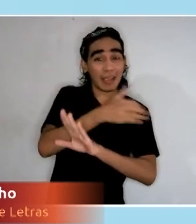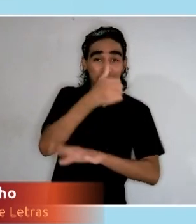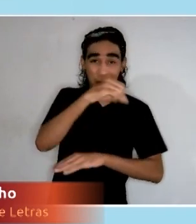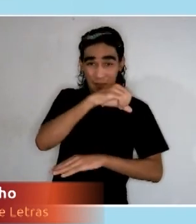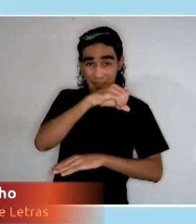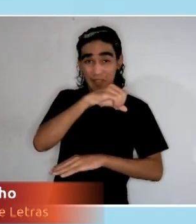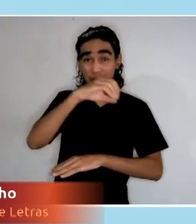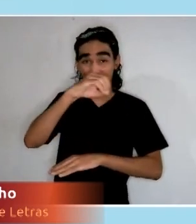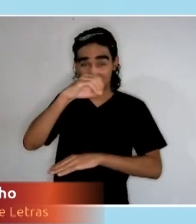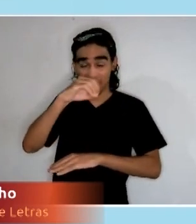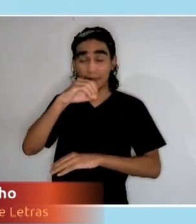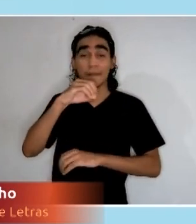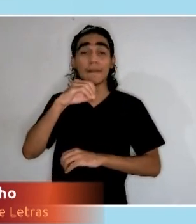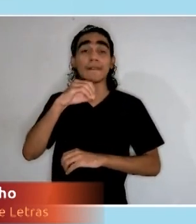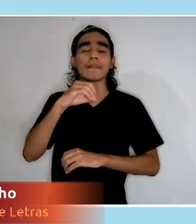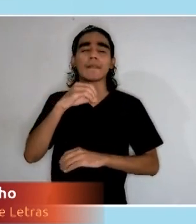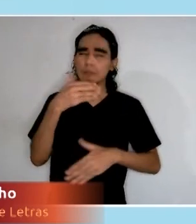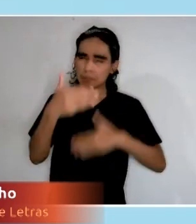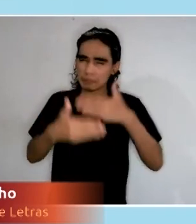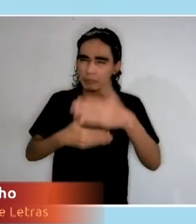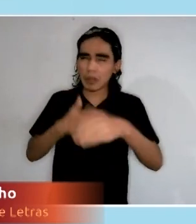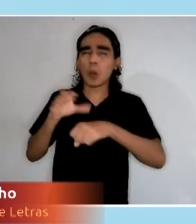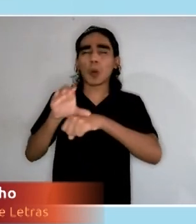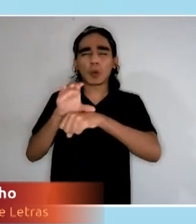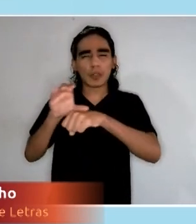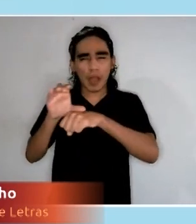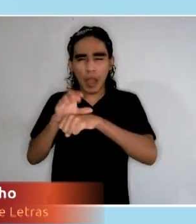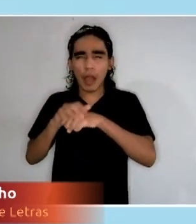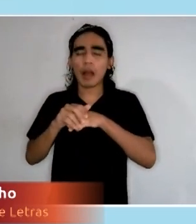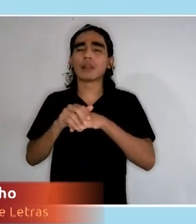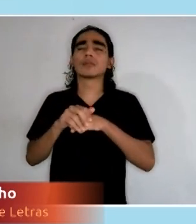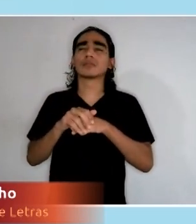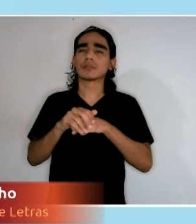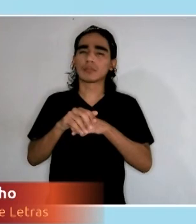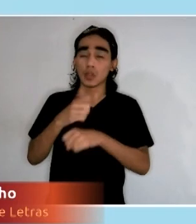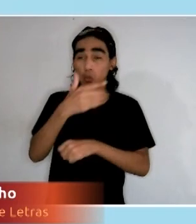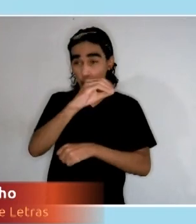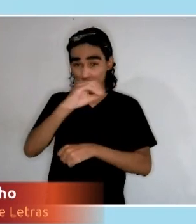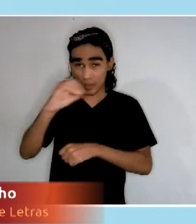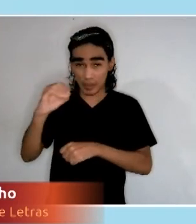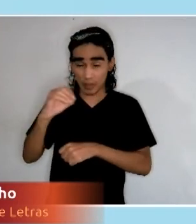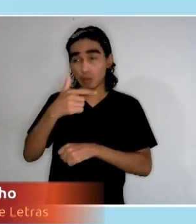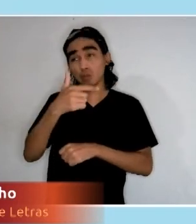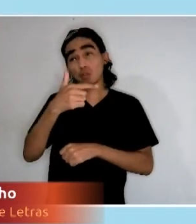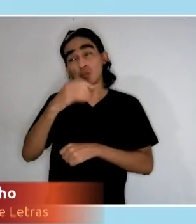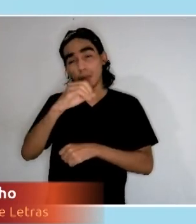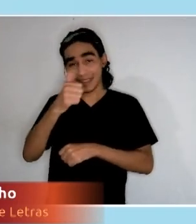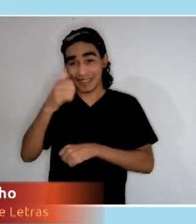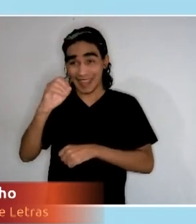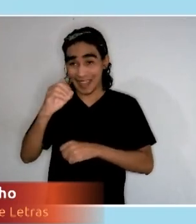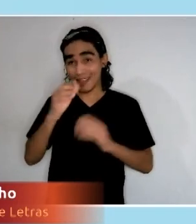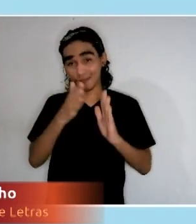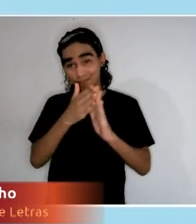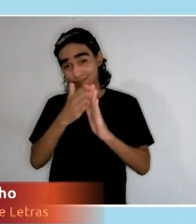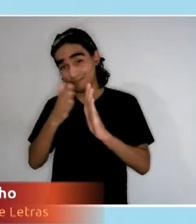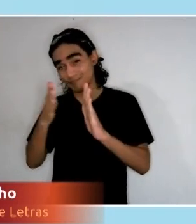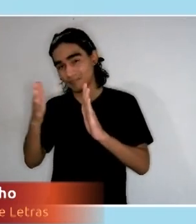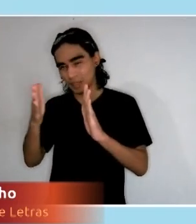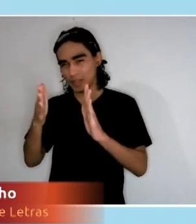90, e depois dando um maior gás nos anos 2000 e 2010, na estruturação de